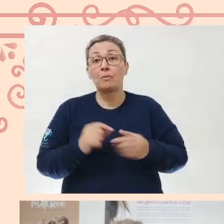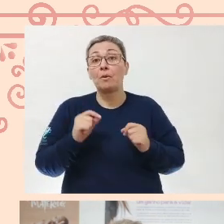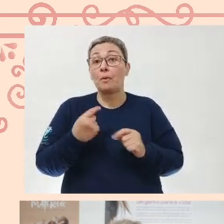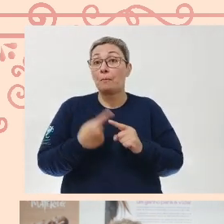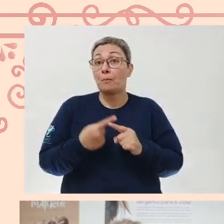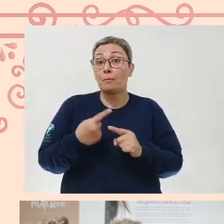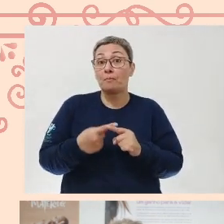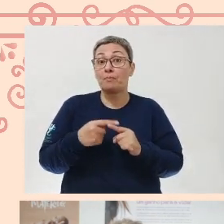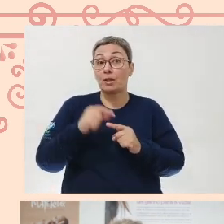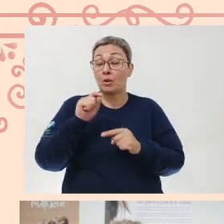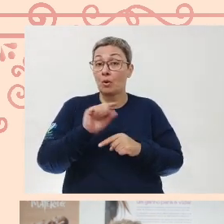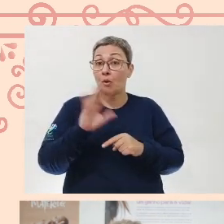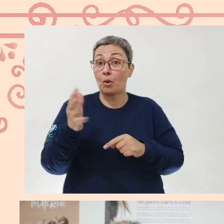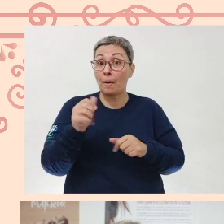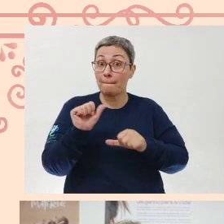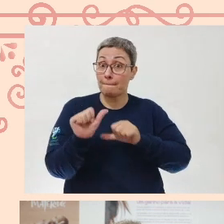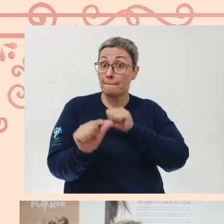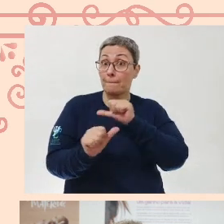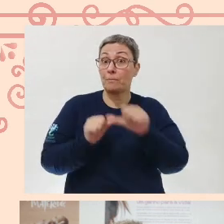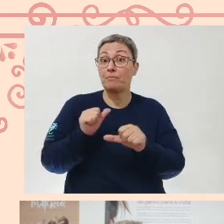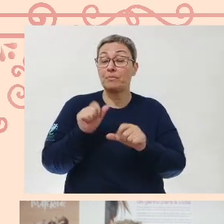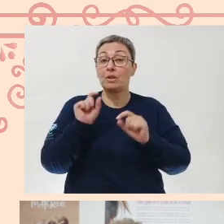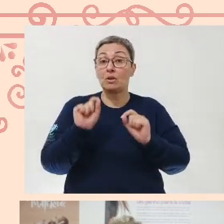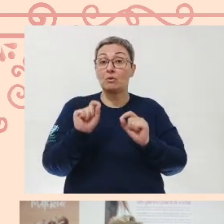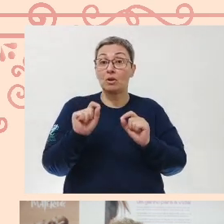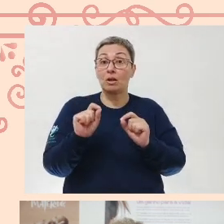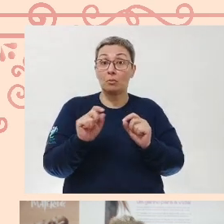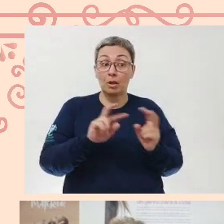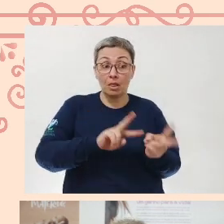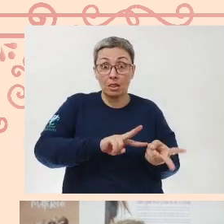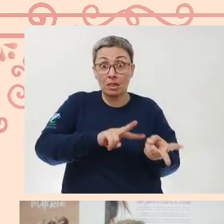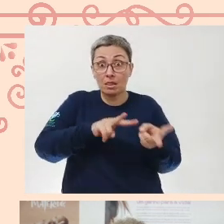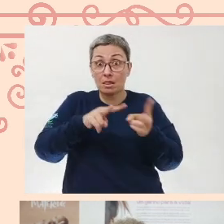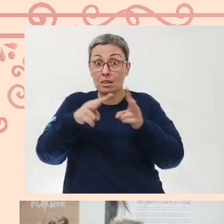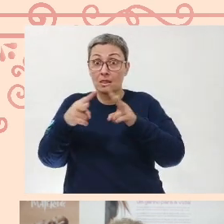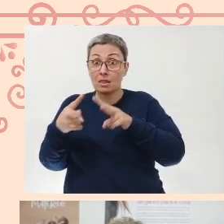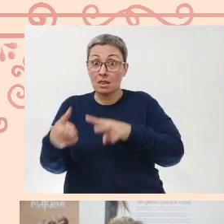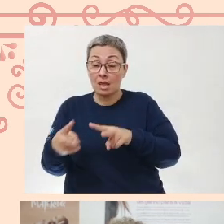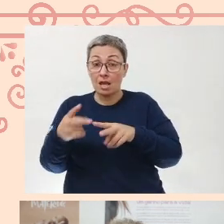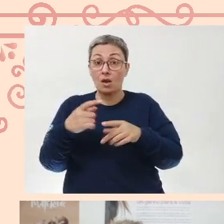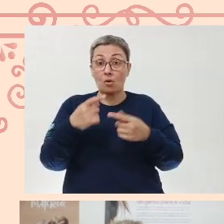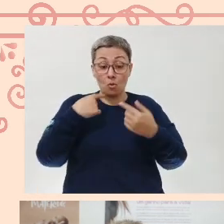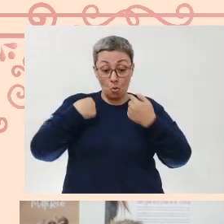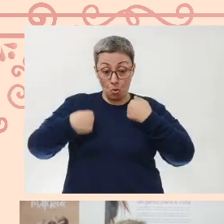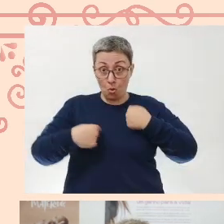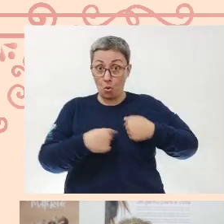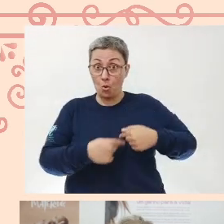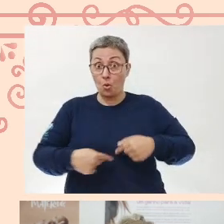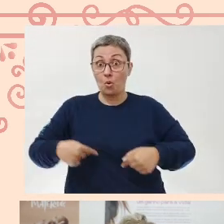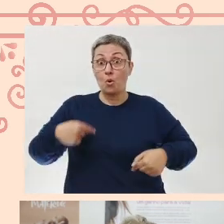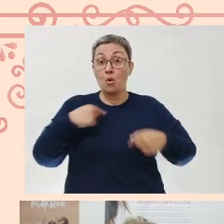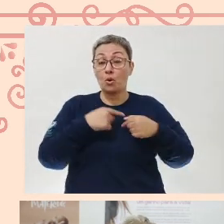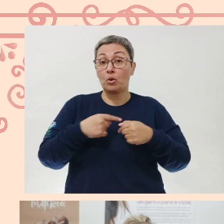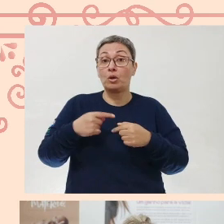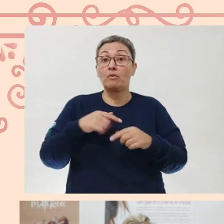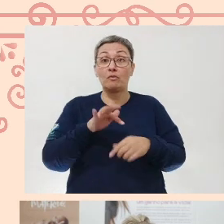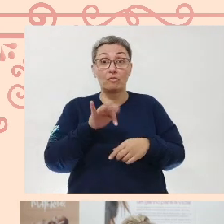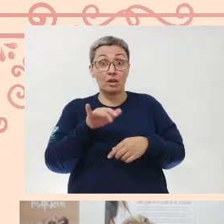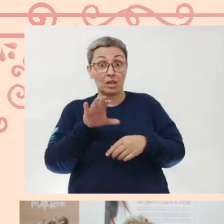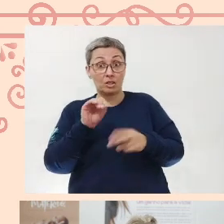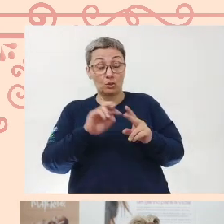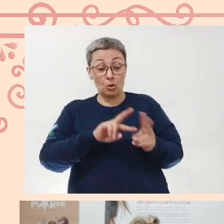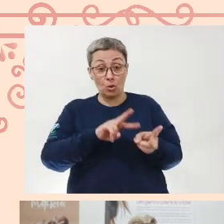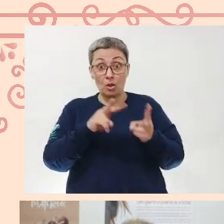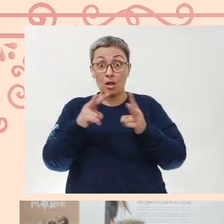uma criança, onde ocorrem modificações, uma transição da circulação